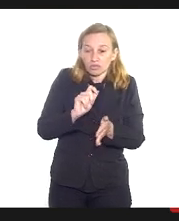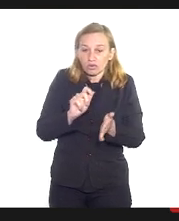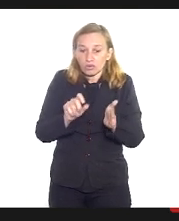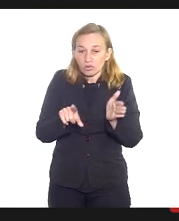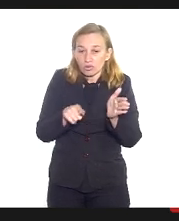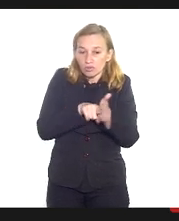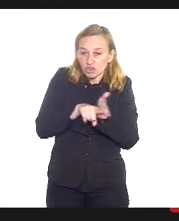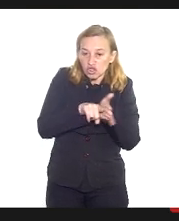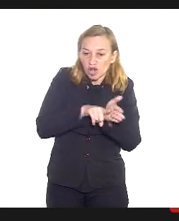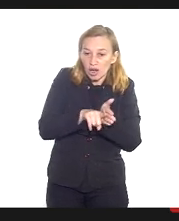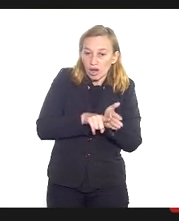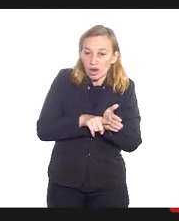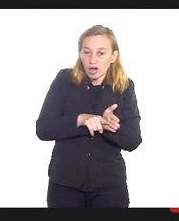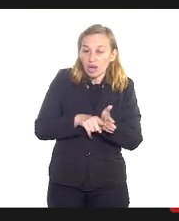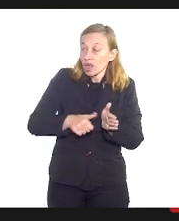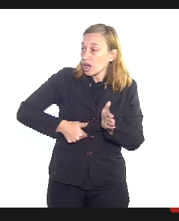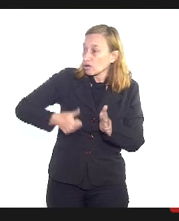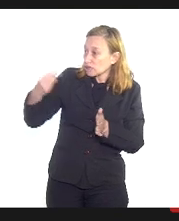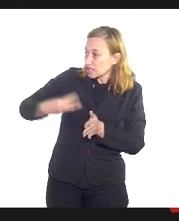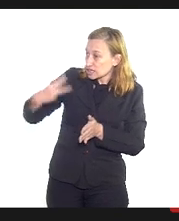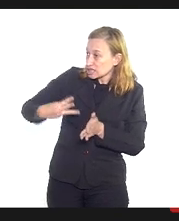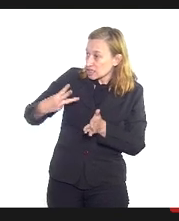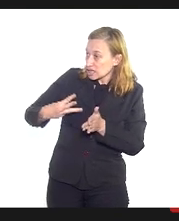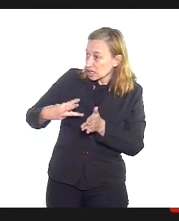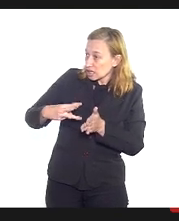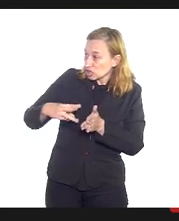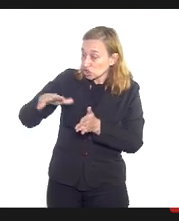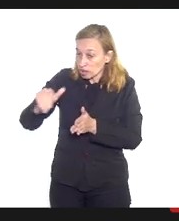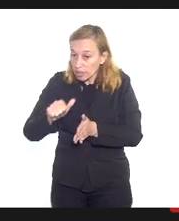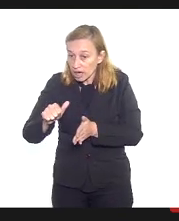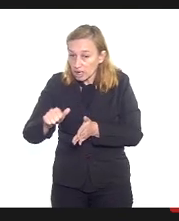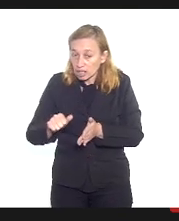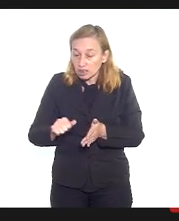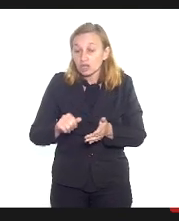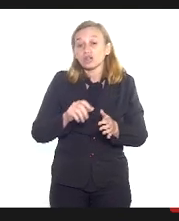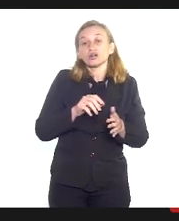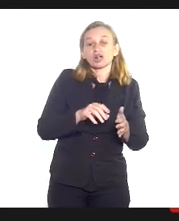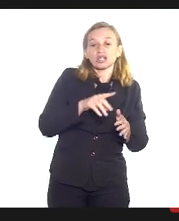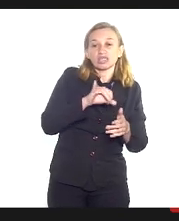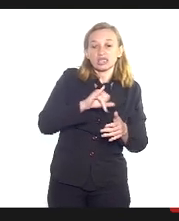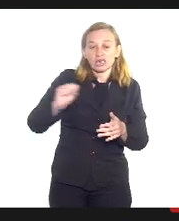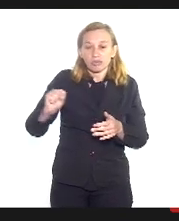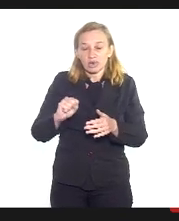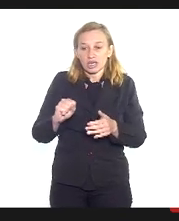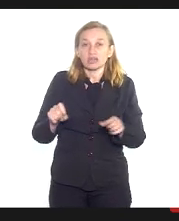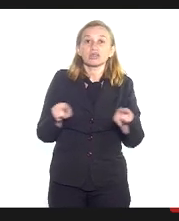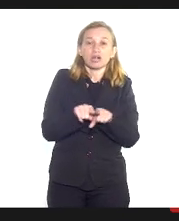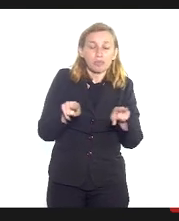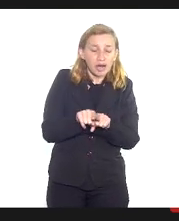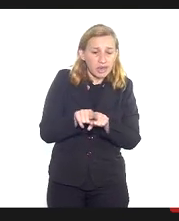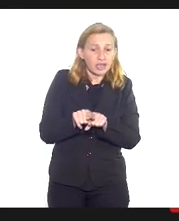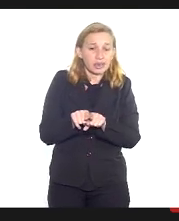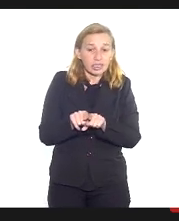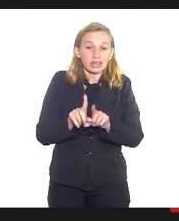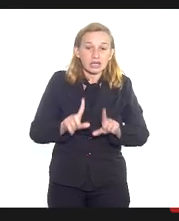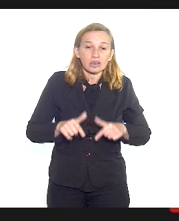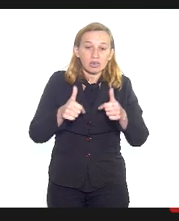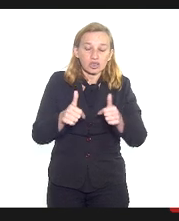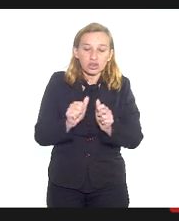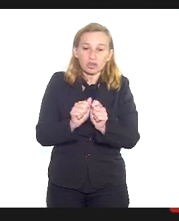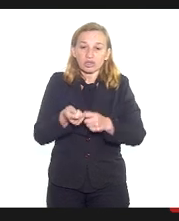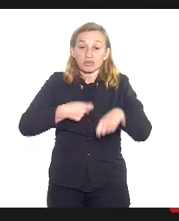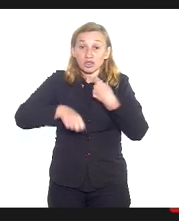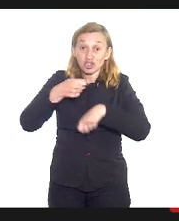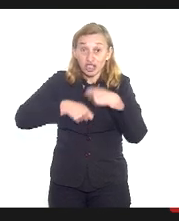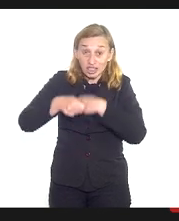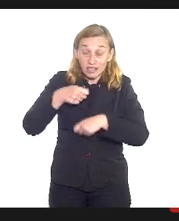uma intimação, vamos fazer um paralelo com o ICMS, e assim, no caso do ICMS, o embaraço à ação fiscal também tem uma sanção